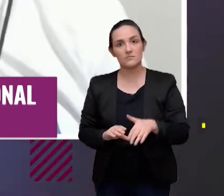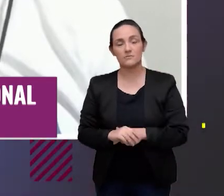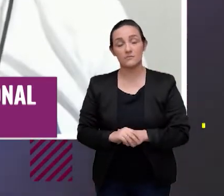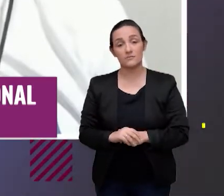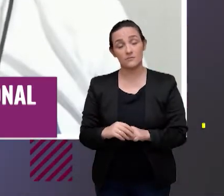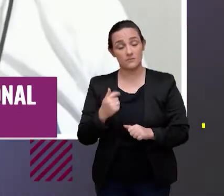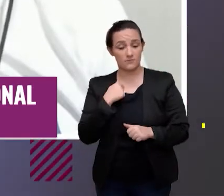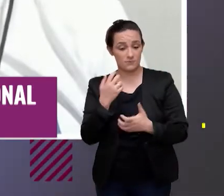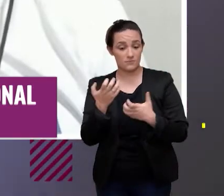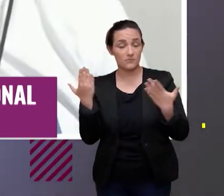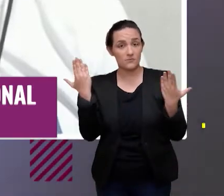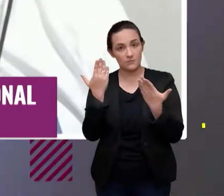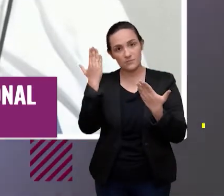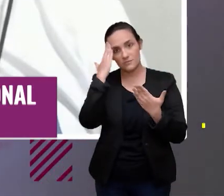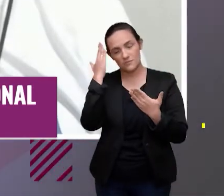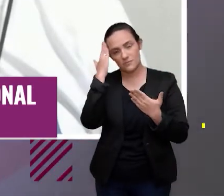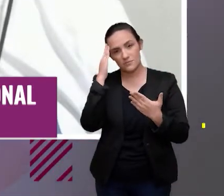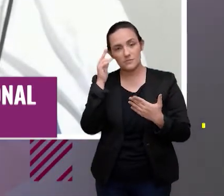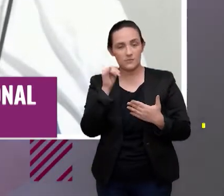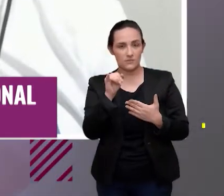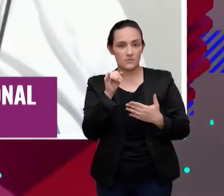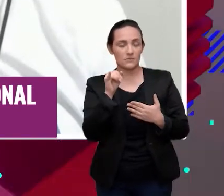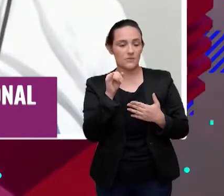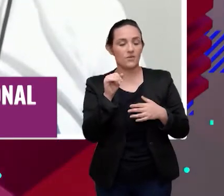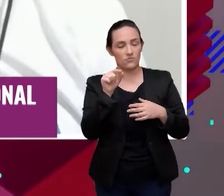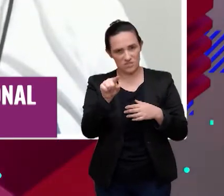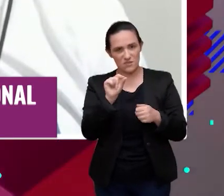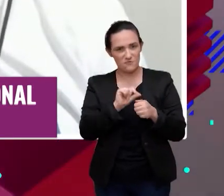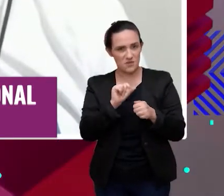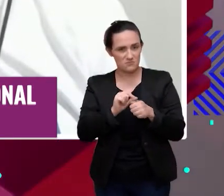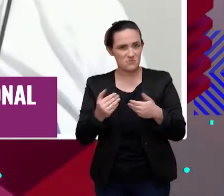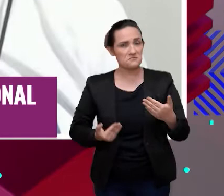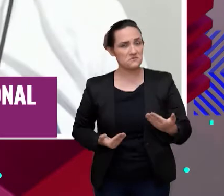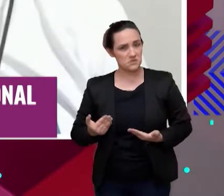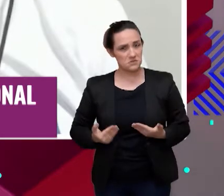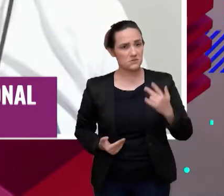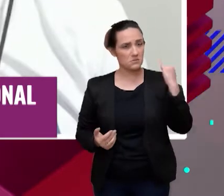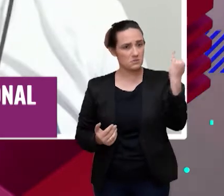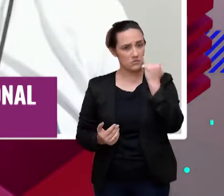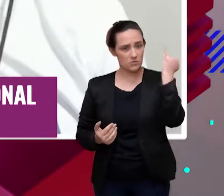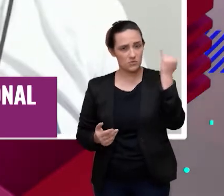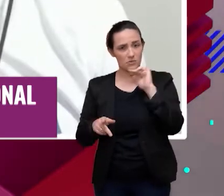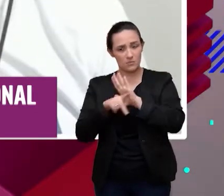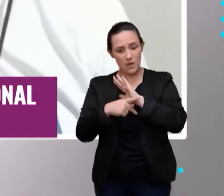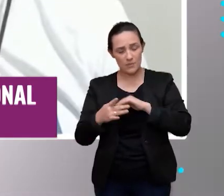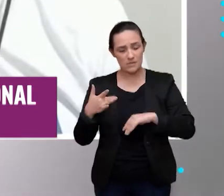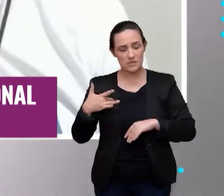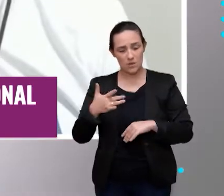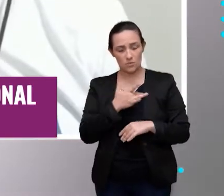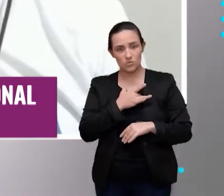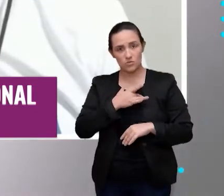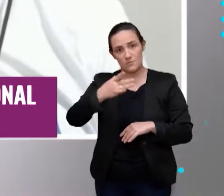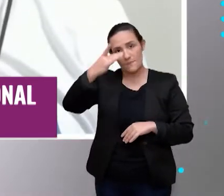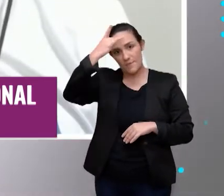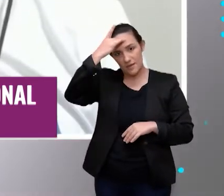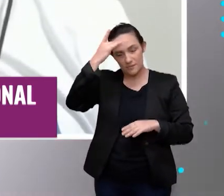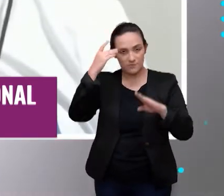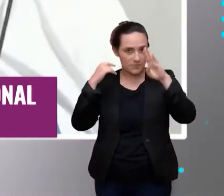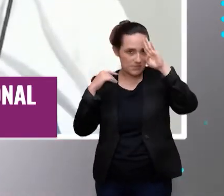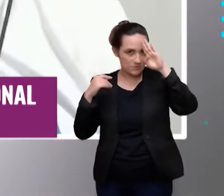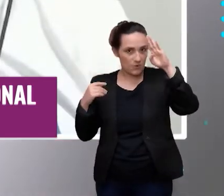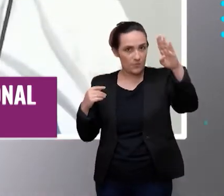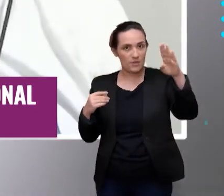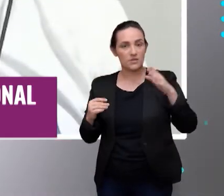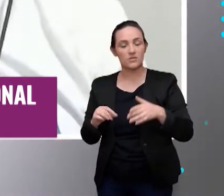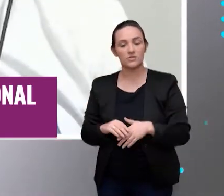diz respeito à saúde mental, especialmente das pessoas que procuram o atendimento de vocês, como é que essa abordagem, como é que